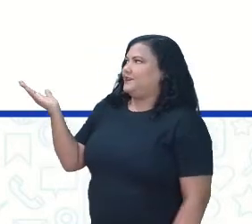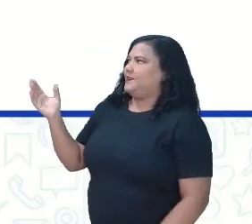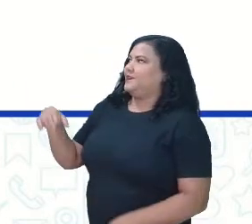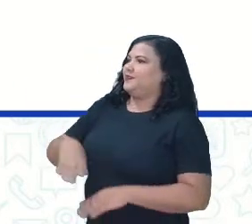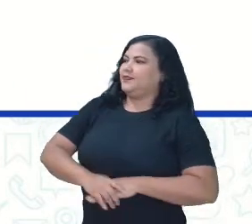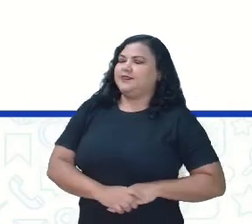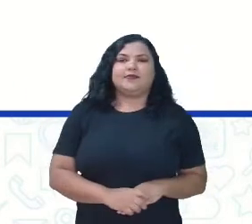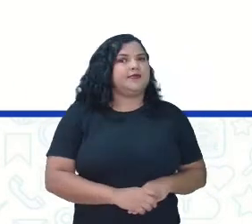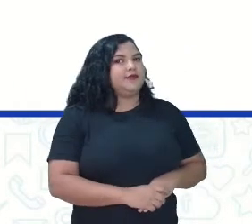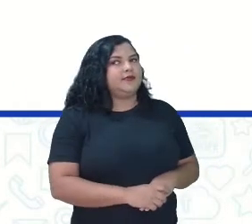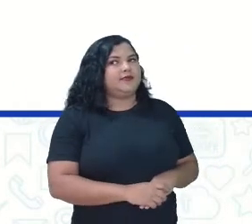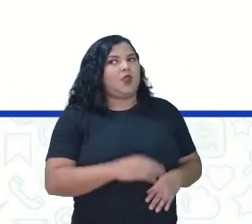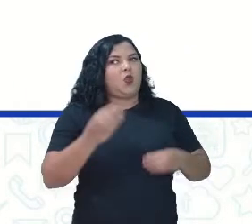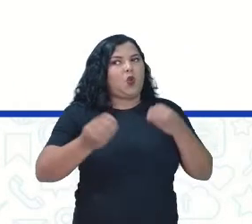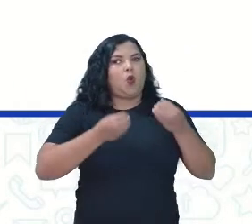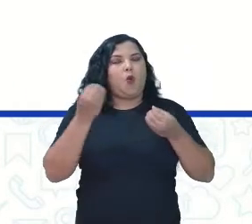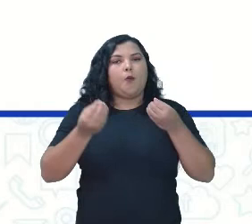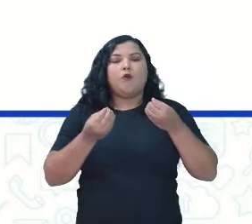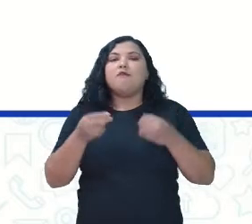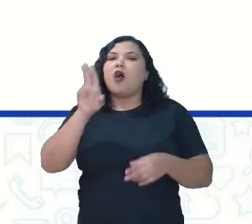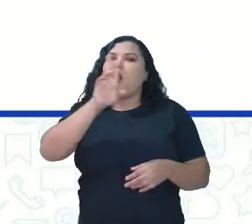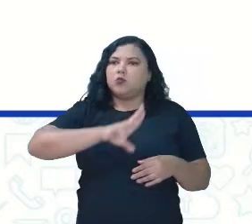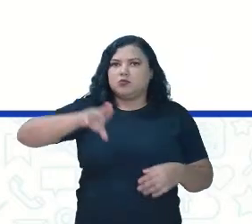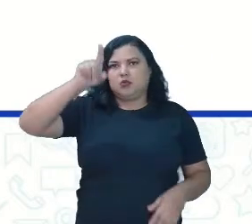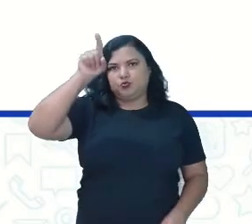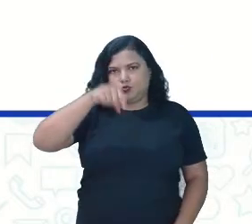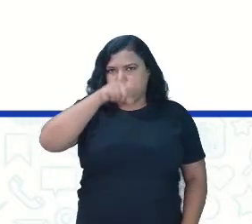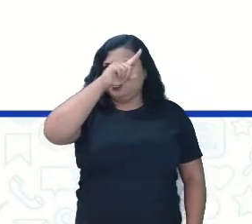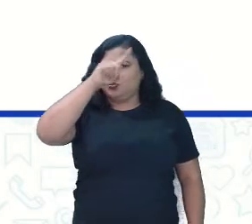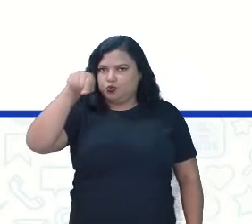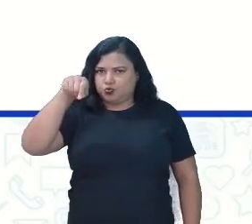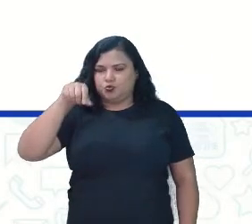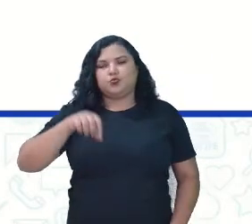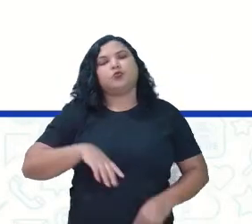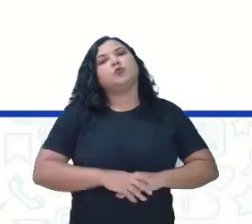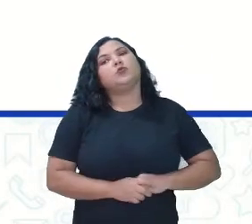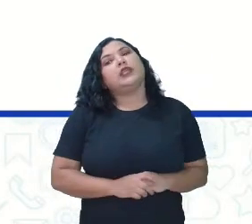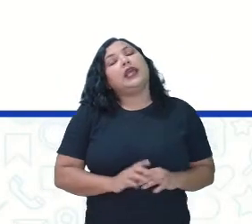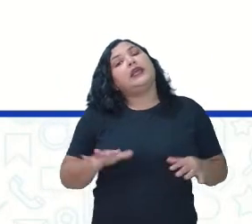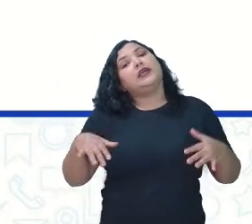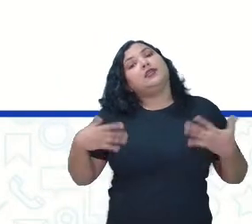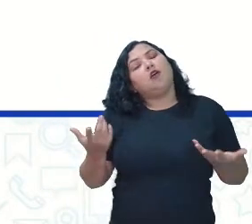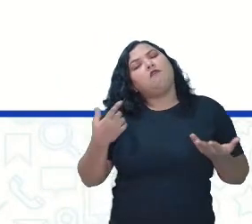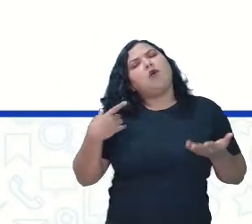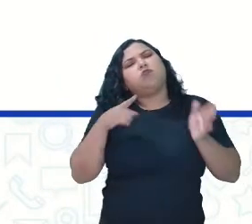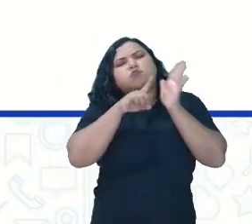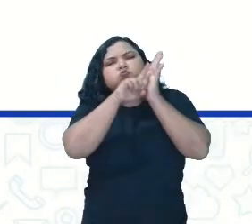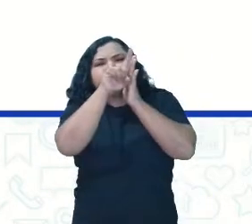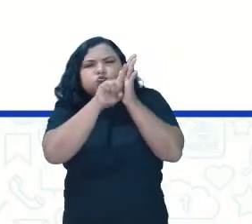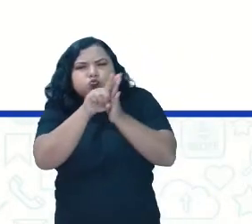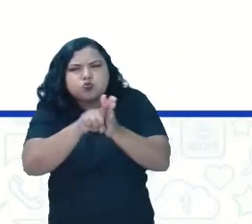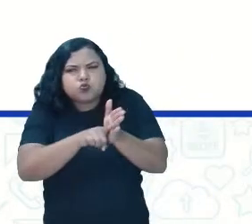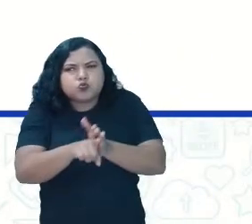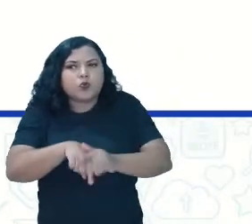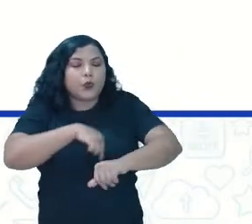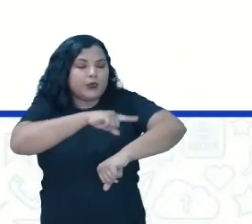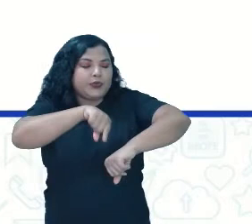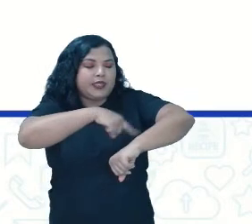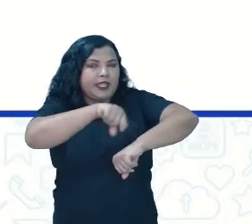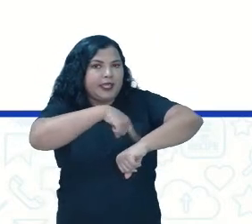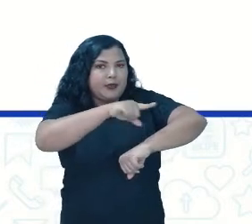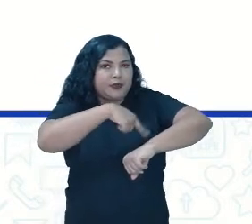essa questão através da regrinha de 3, certo? Então, vamos analisar apenas as duas grandezas, o tempo e